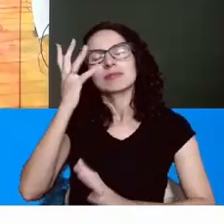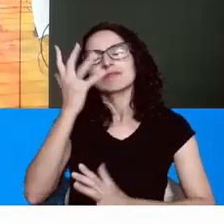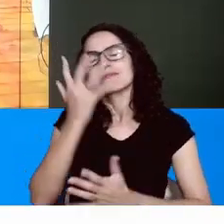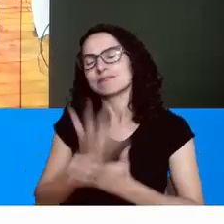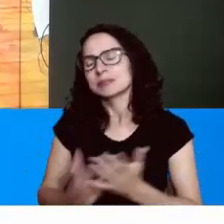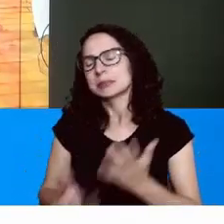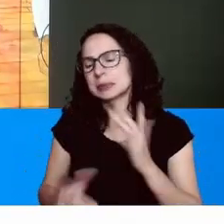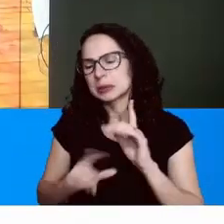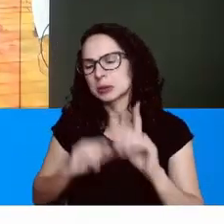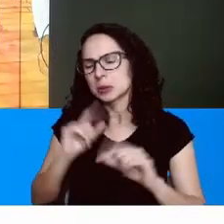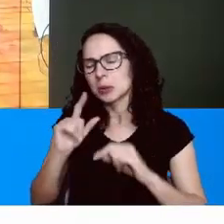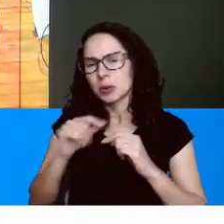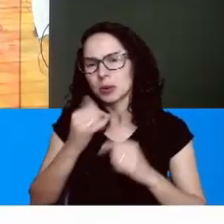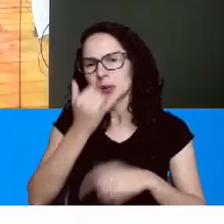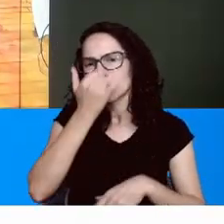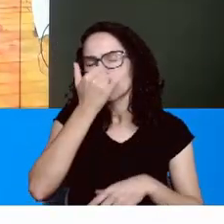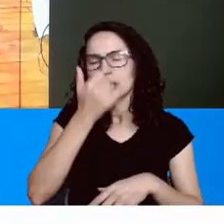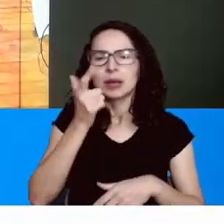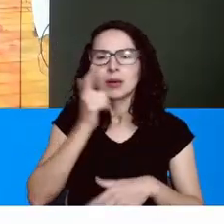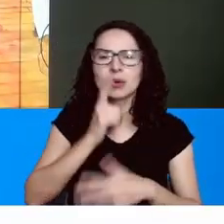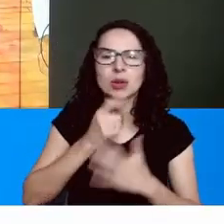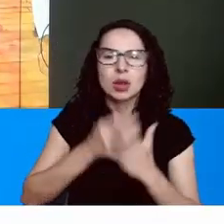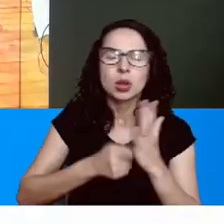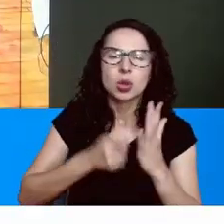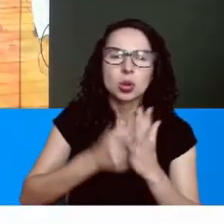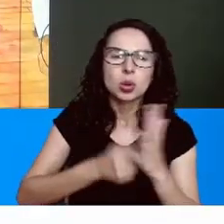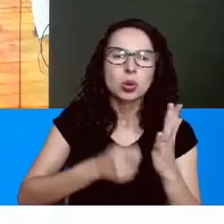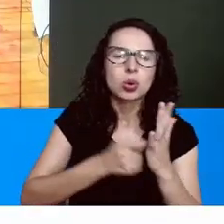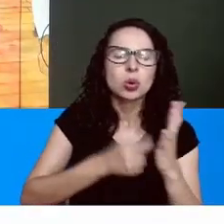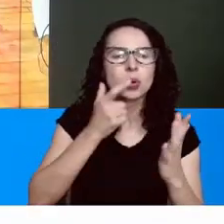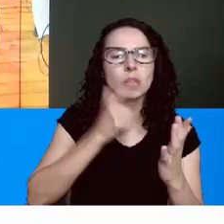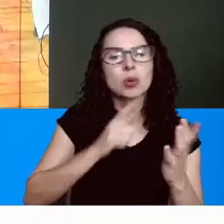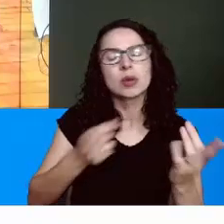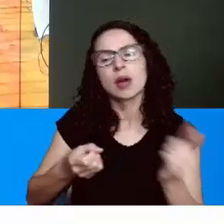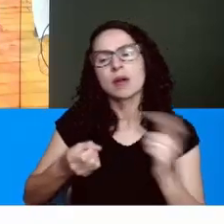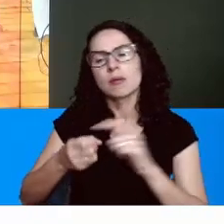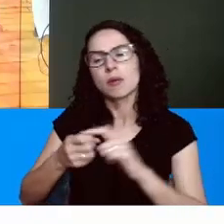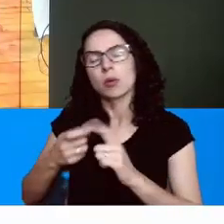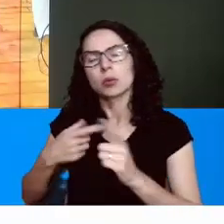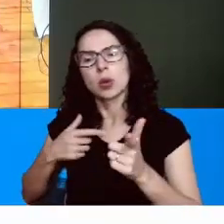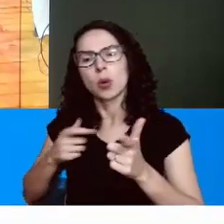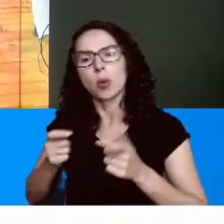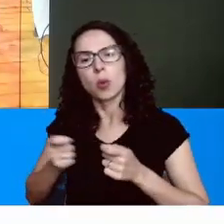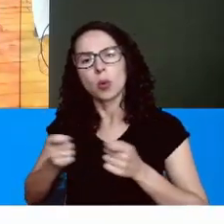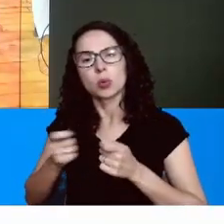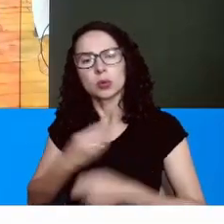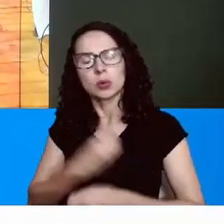e a busca incessante para retomar o controle de sua vida.